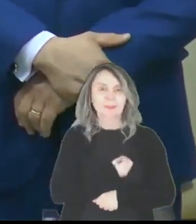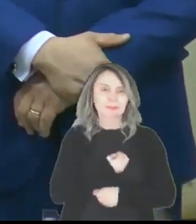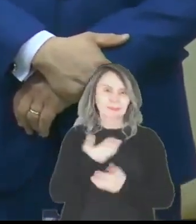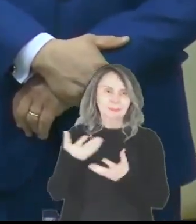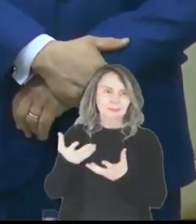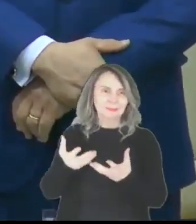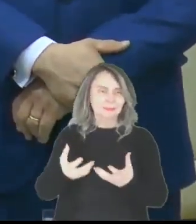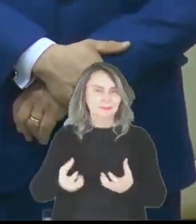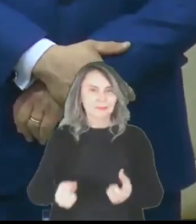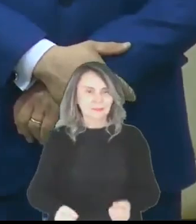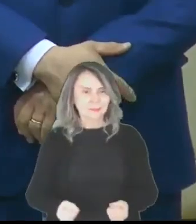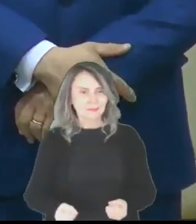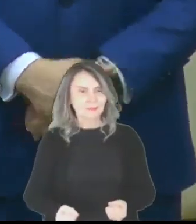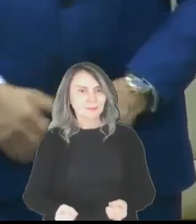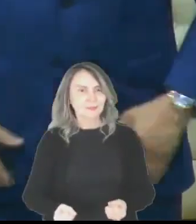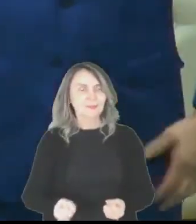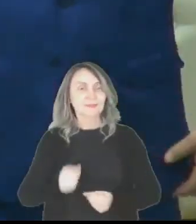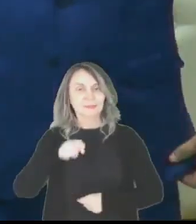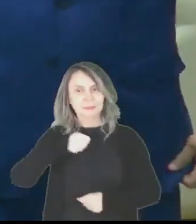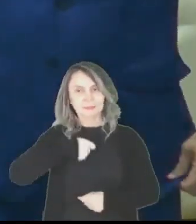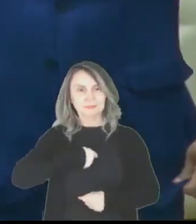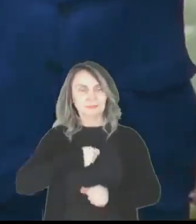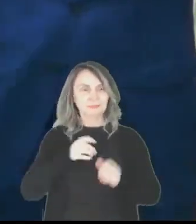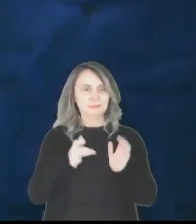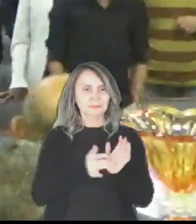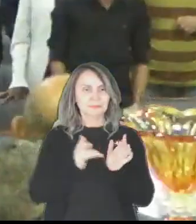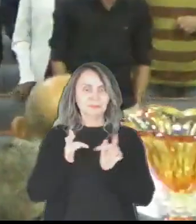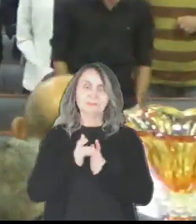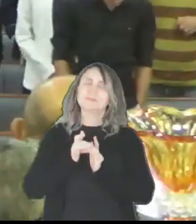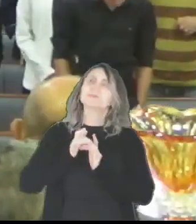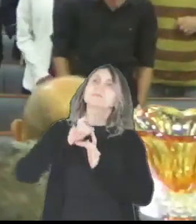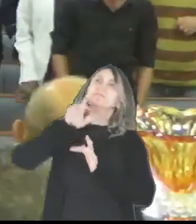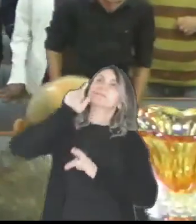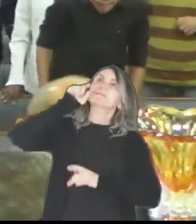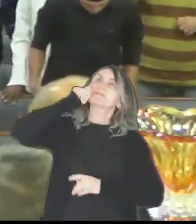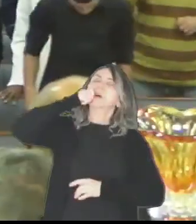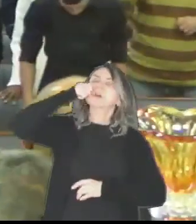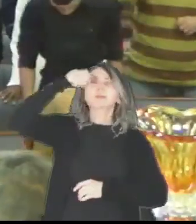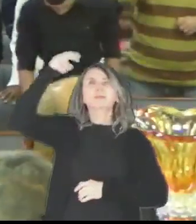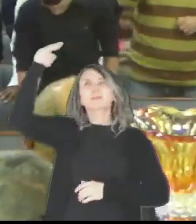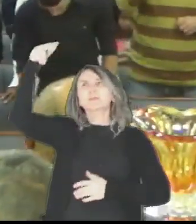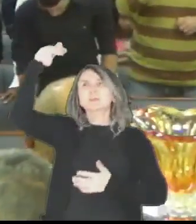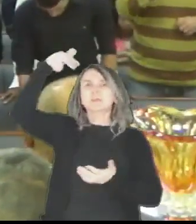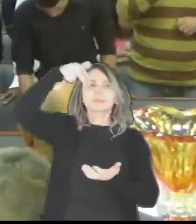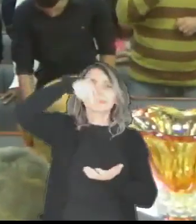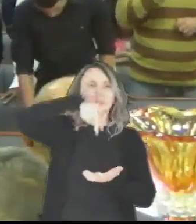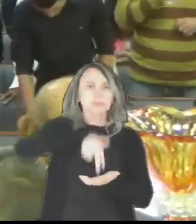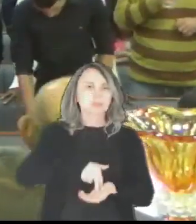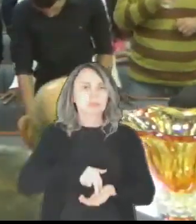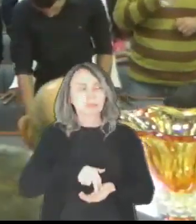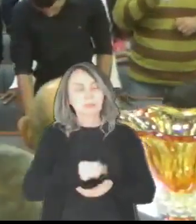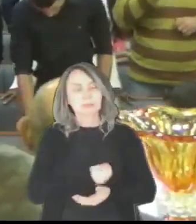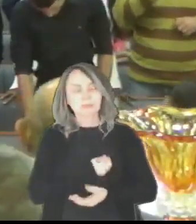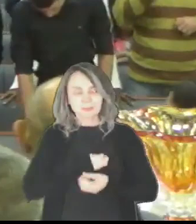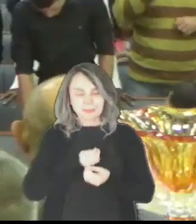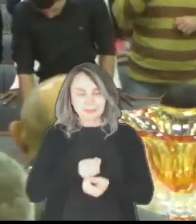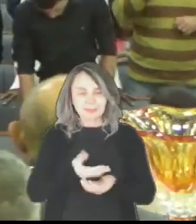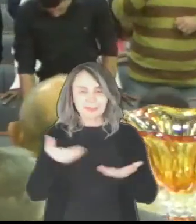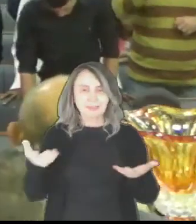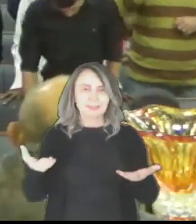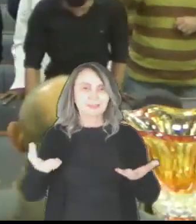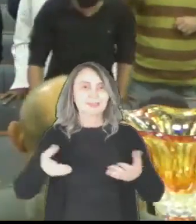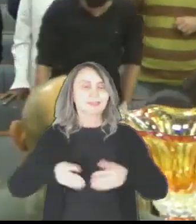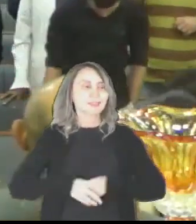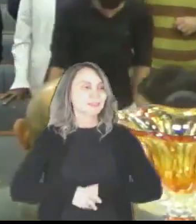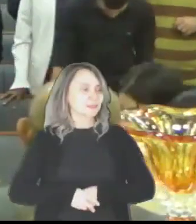disse: eu sou o pão que desceu do céu para que dê vida ao mundo. Onde está a primeira pessoa? Levante a sua